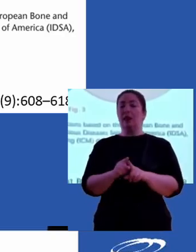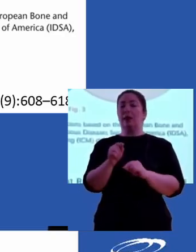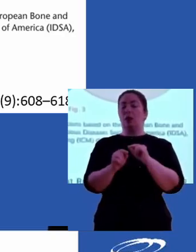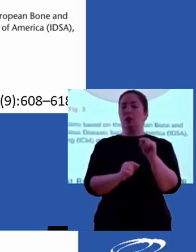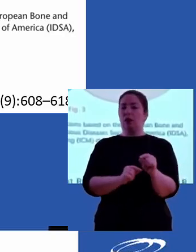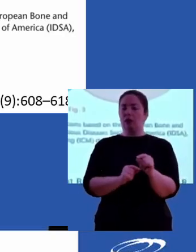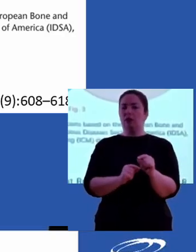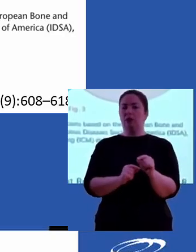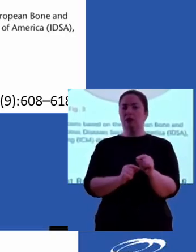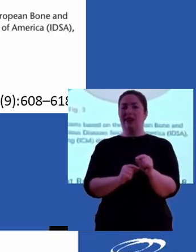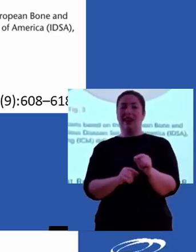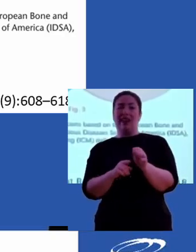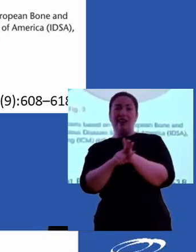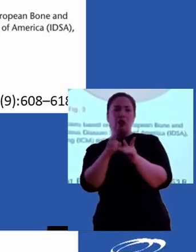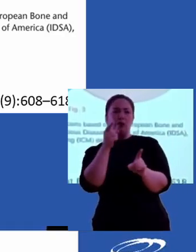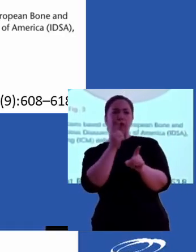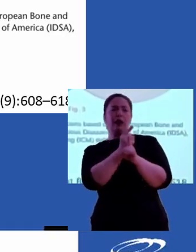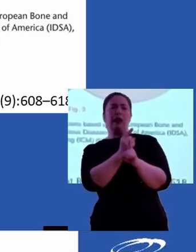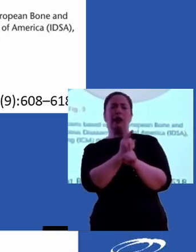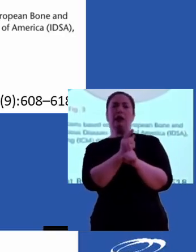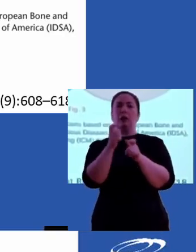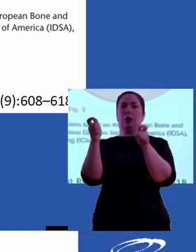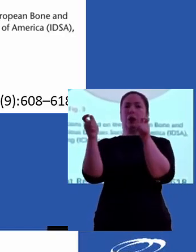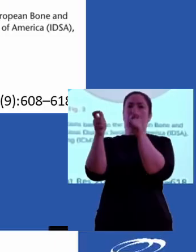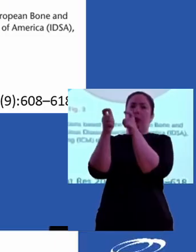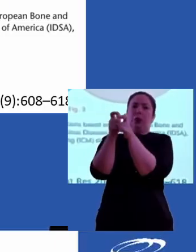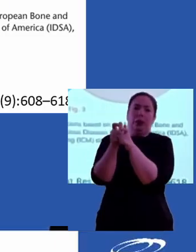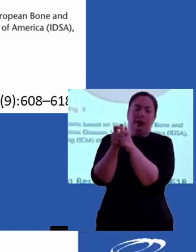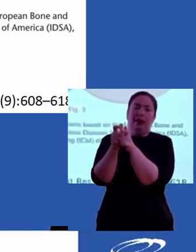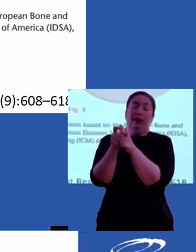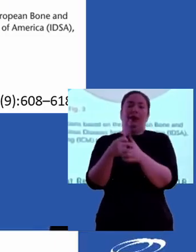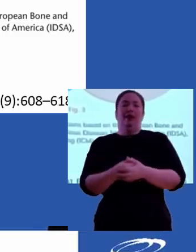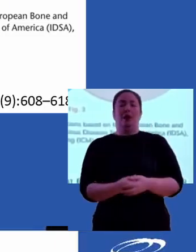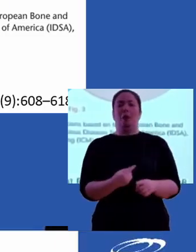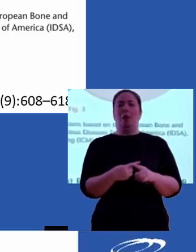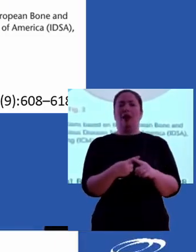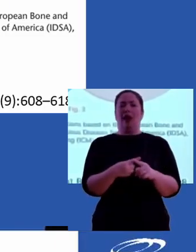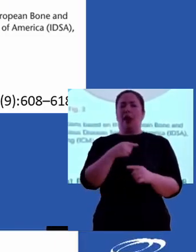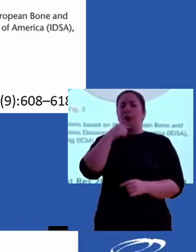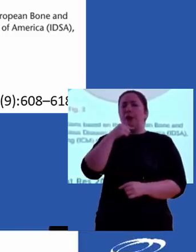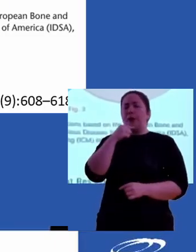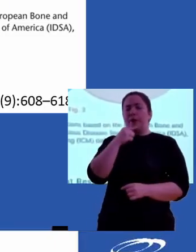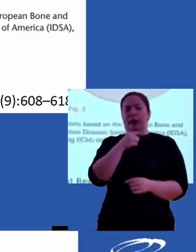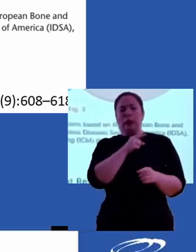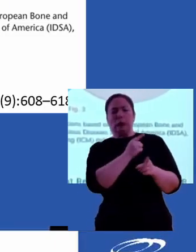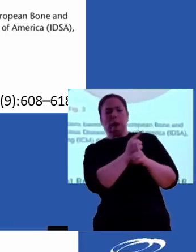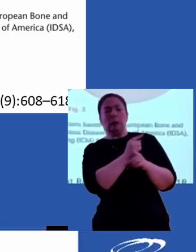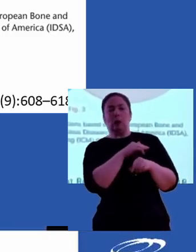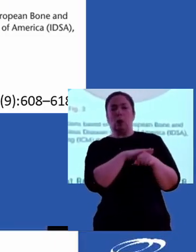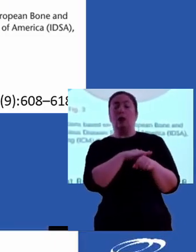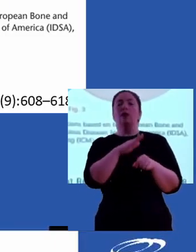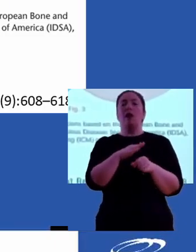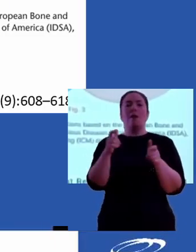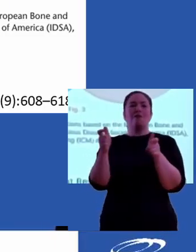quantidade menor de diagnóstico inconclusivo, né? Que diagnóstico aquela coluna do meio. Então, isso dá mais certeza diagnóstica para a equipe.